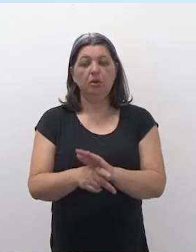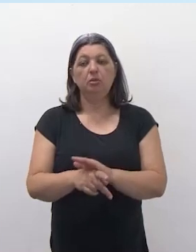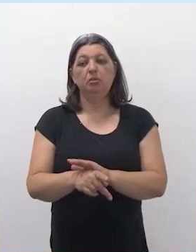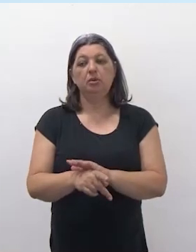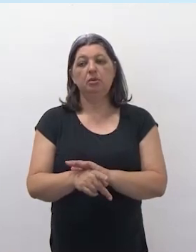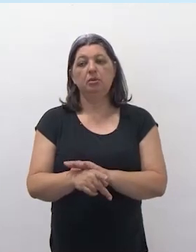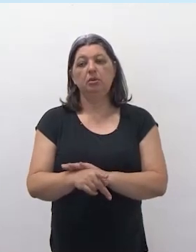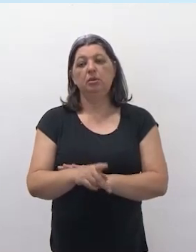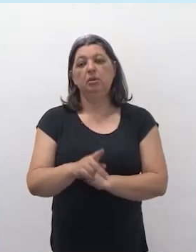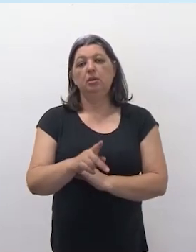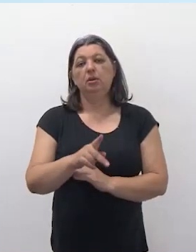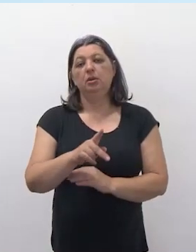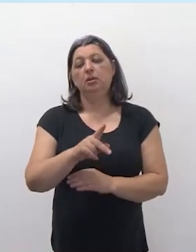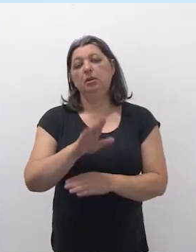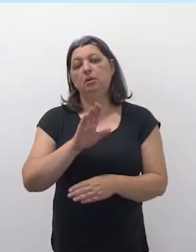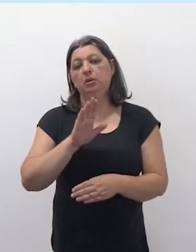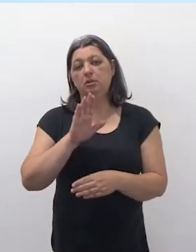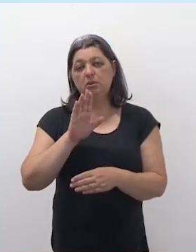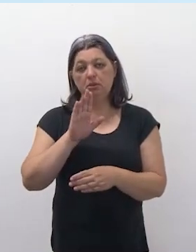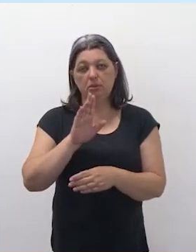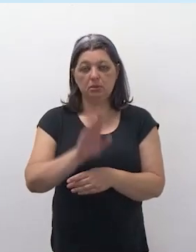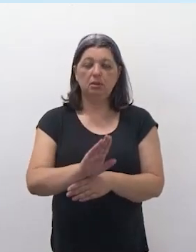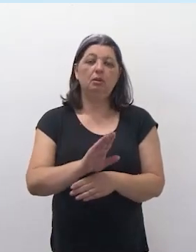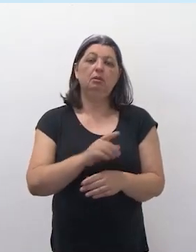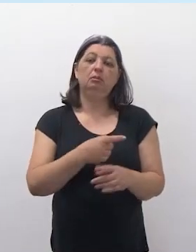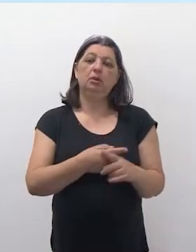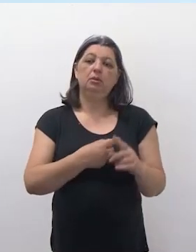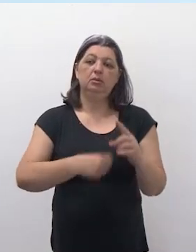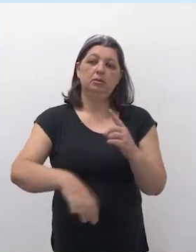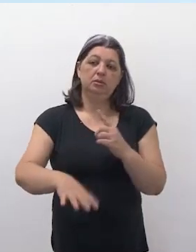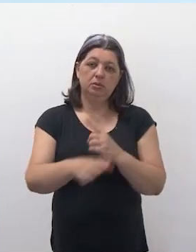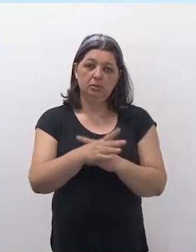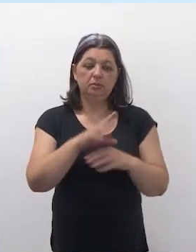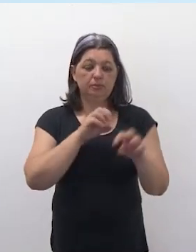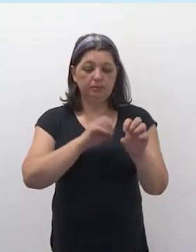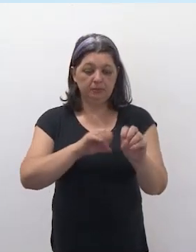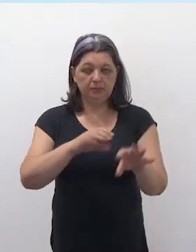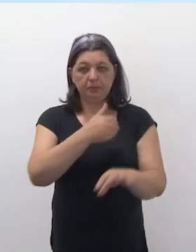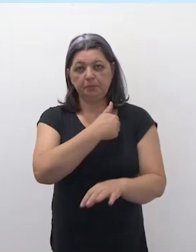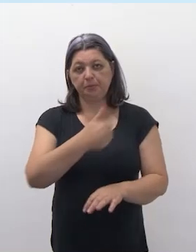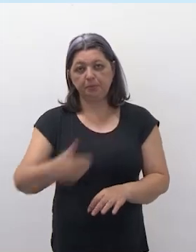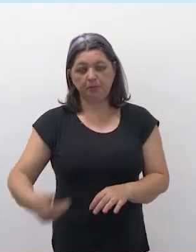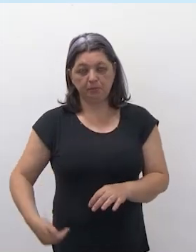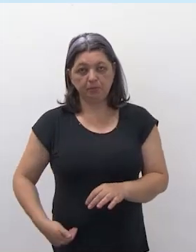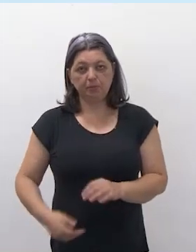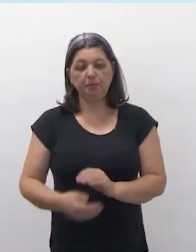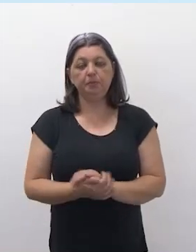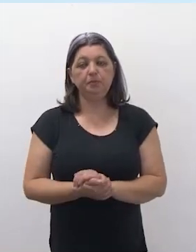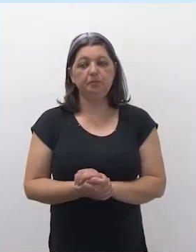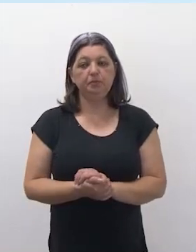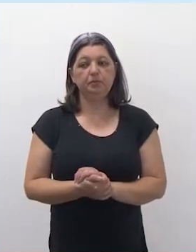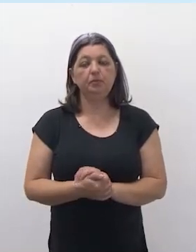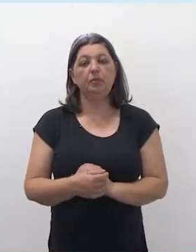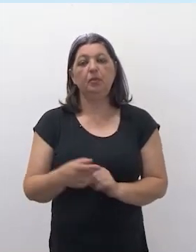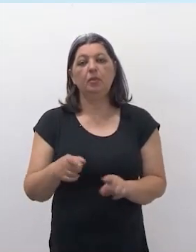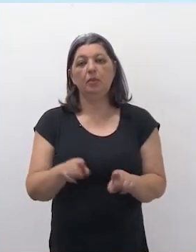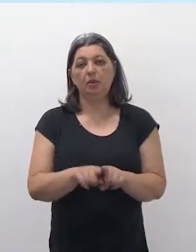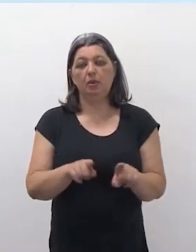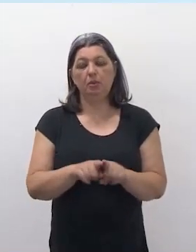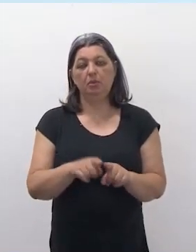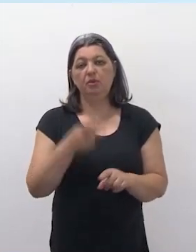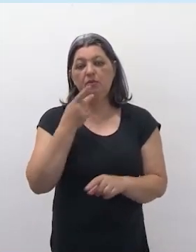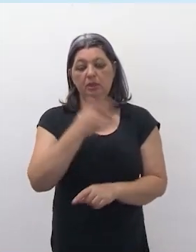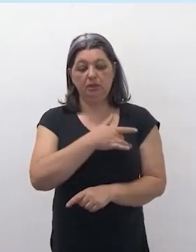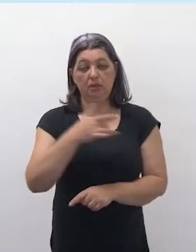de assistência social, para saúde, para educação. Quando a gente fala de educação pública, quando a gente fala de saúde pública, nós estamos